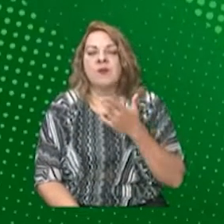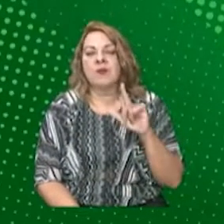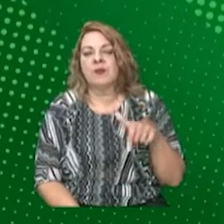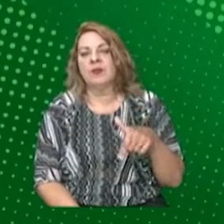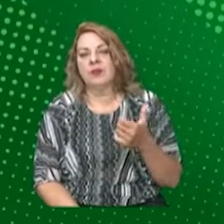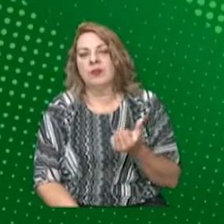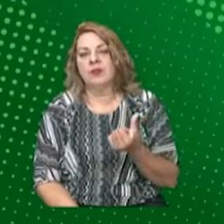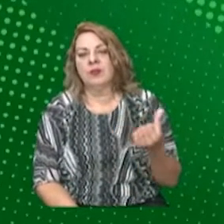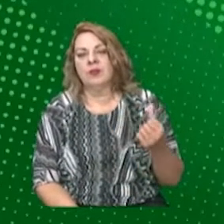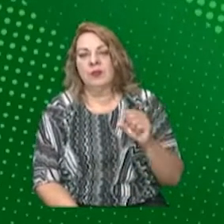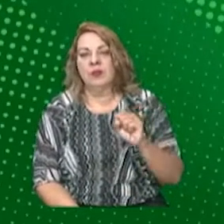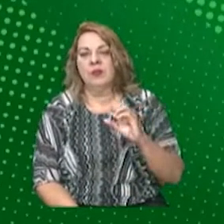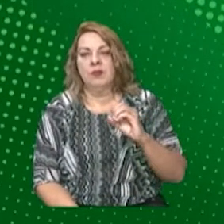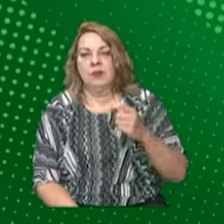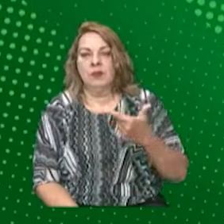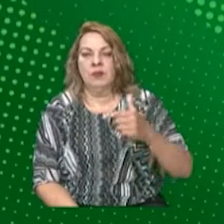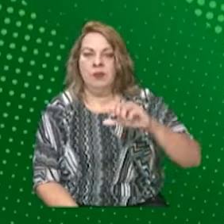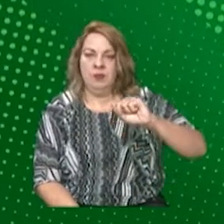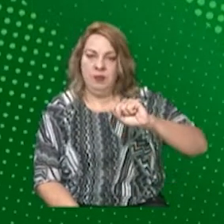faturando